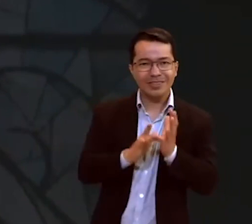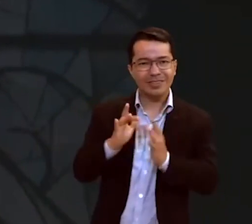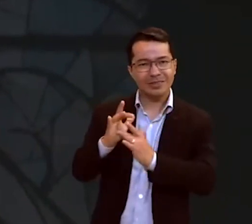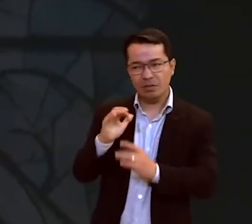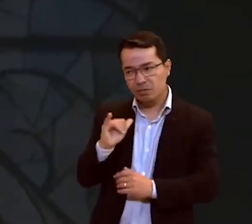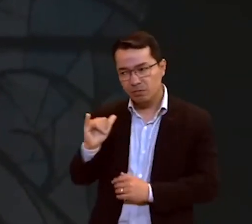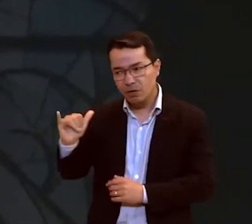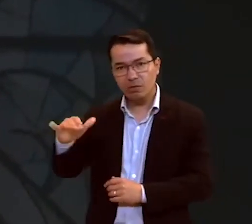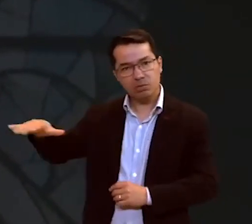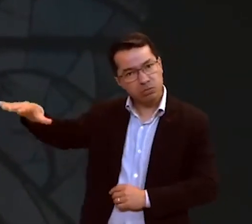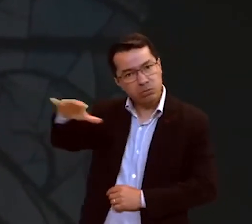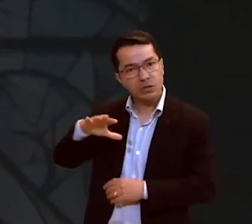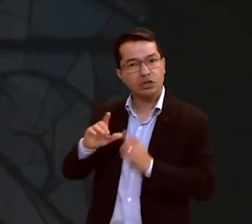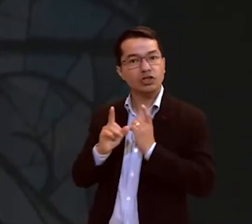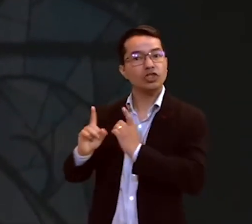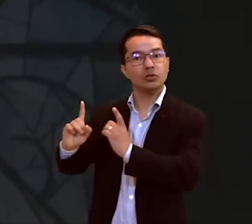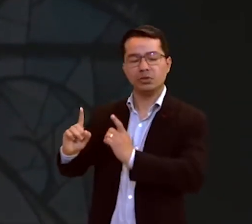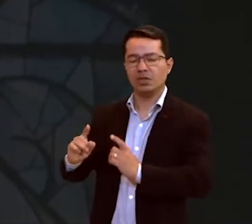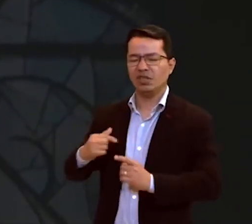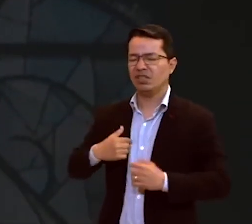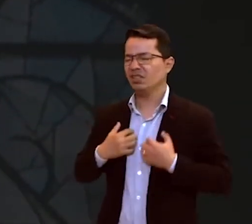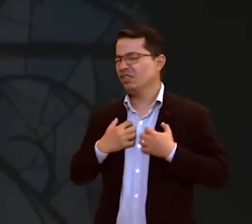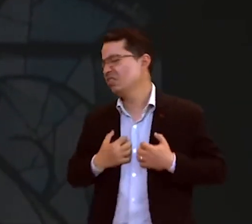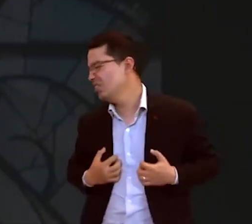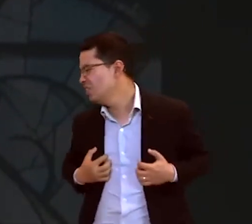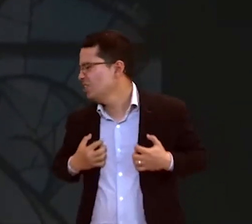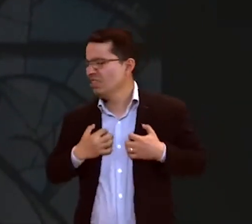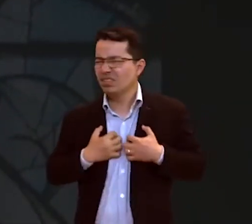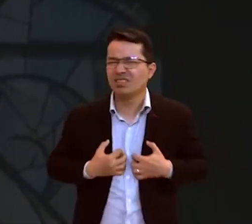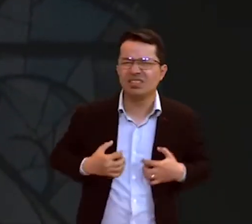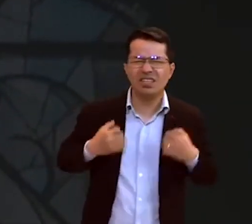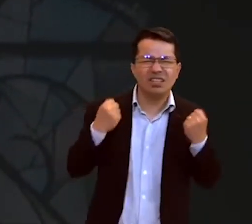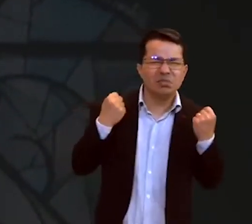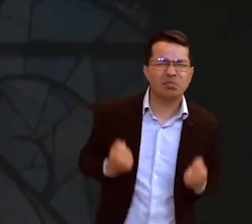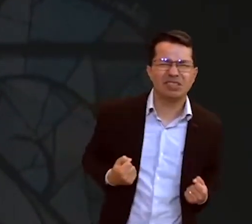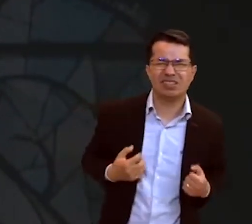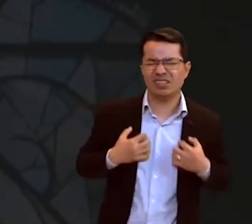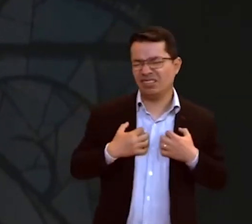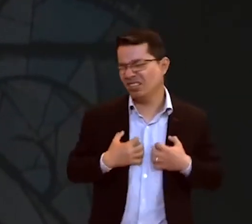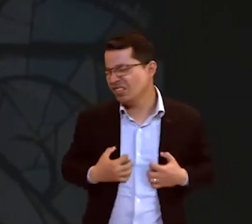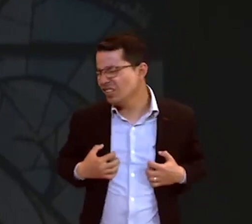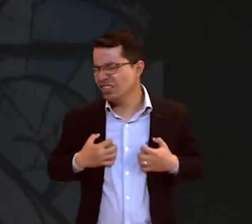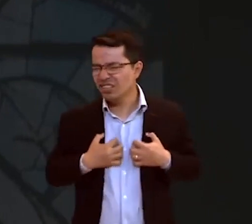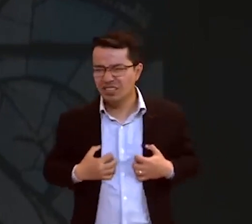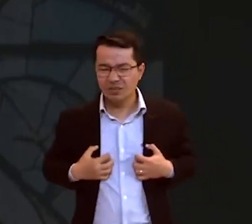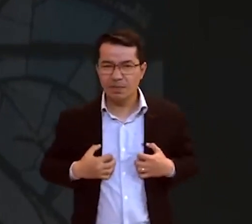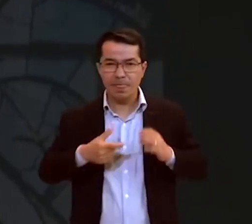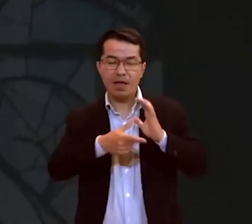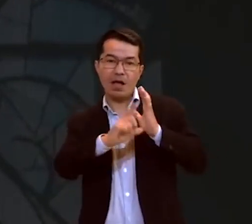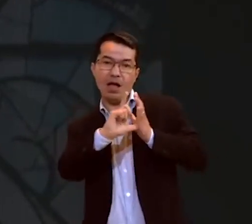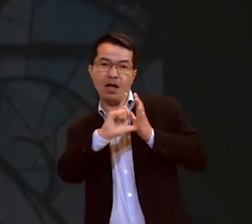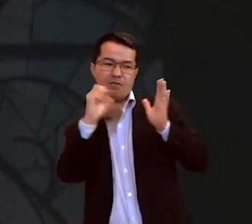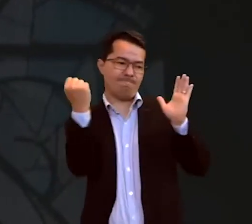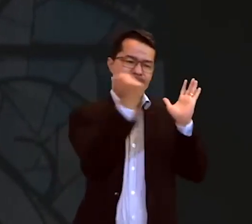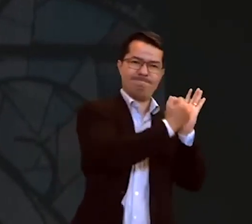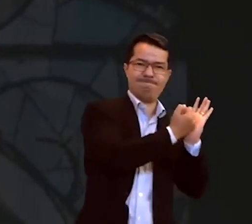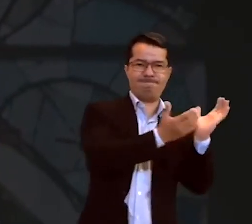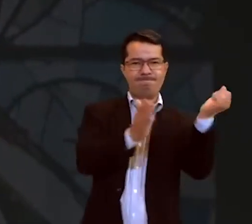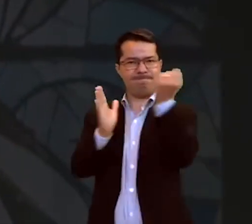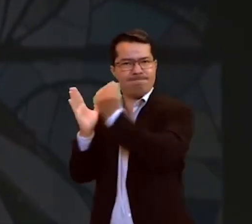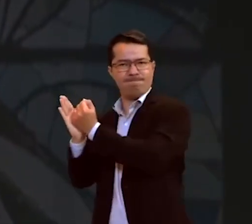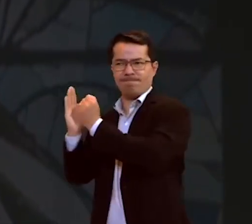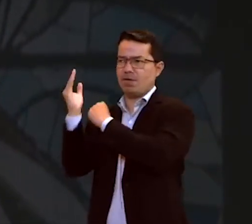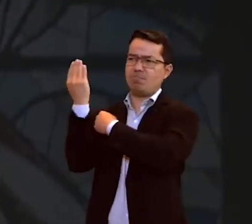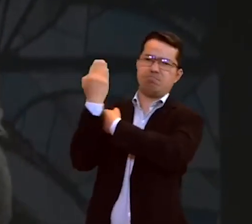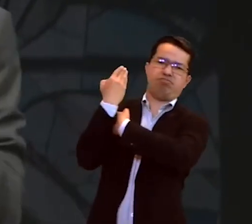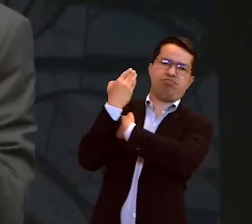sua alma estava aflita, naquele momento onde ele estava um pouquinho antes de ir para a crucificação, de ser traído, o que ele